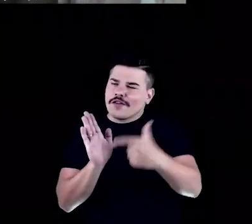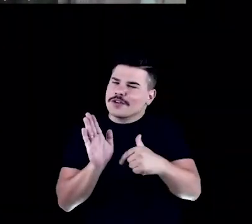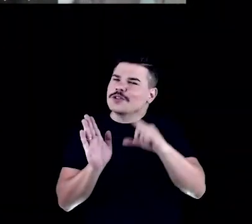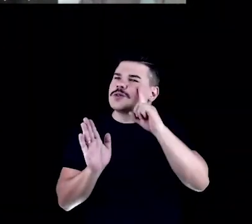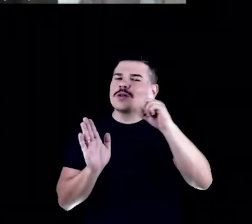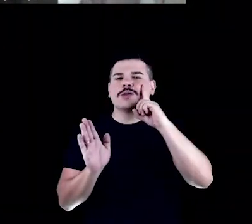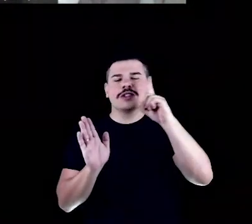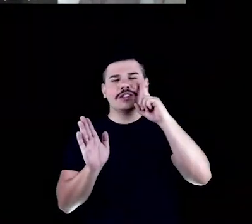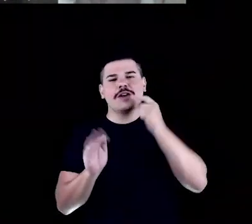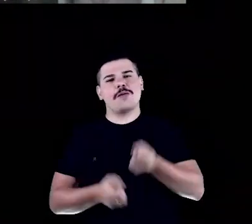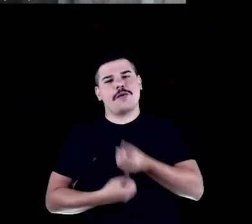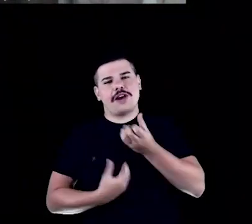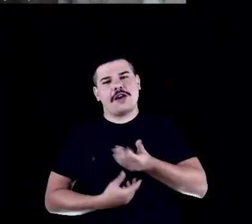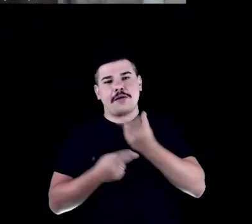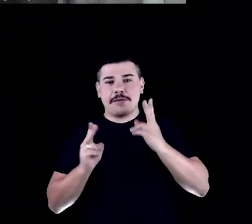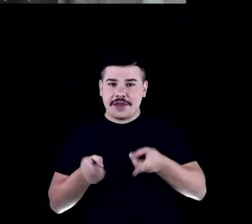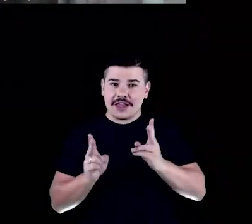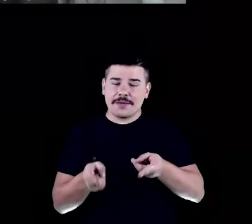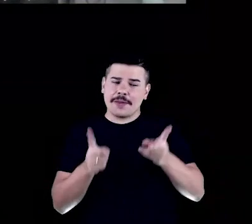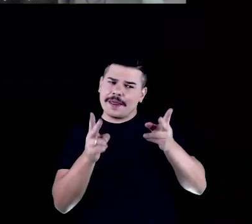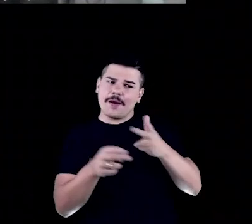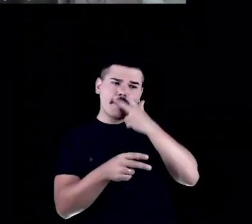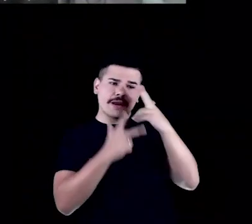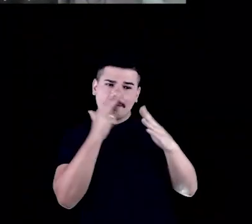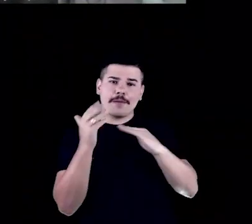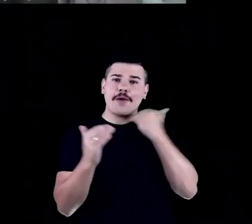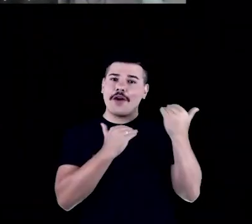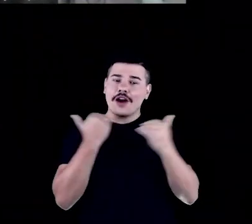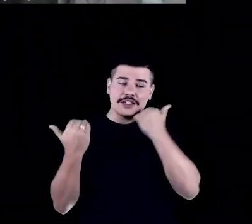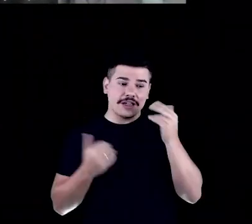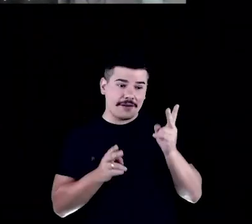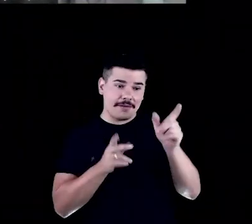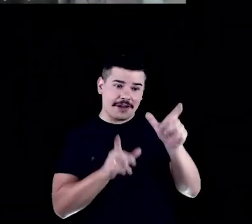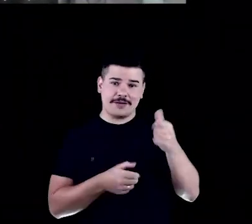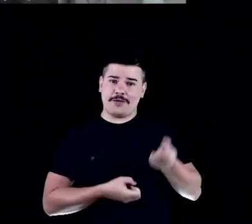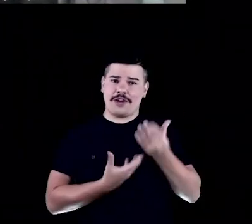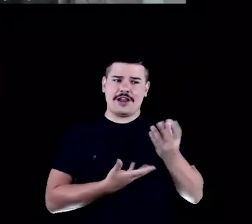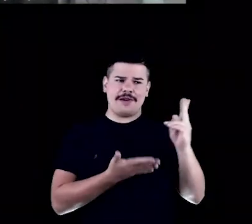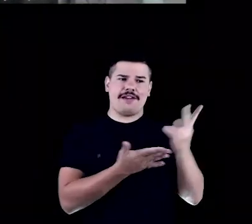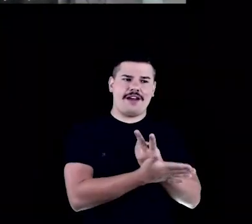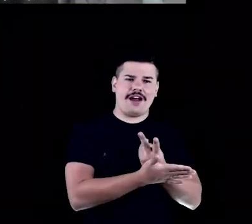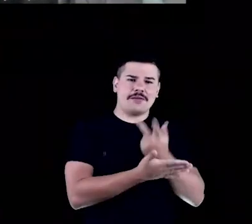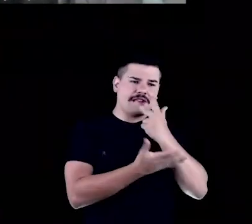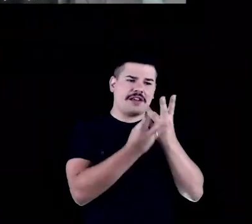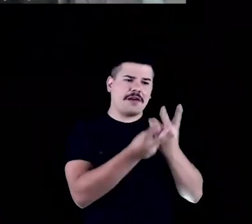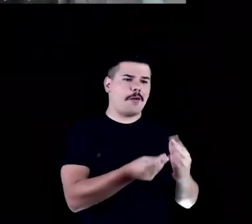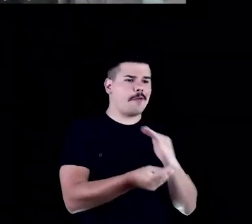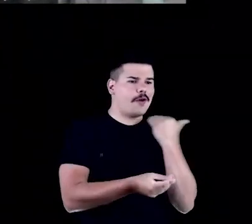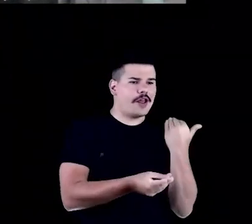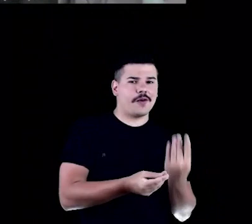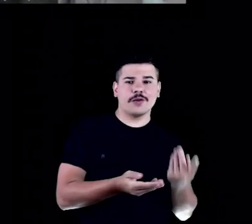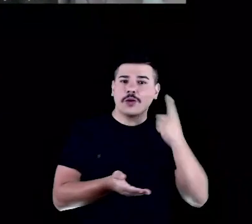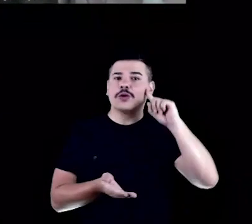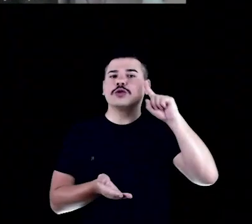de reescrever todo dia o mesmo poema, é quase como uma morte mesmo, quase como se o poema do dia anterior não tivesse, você tivesse